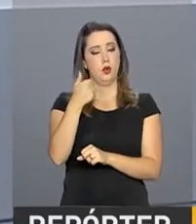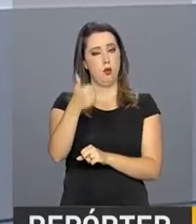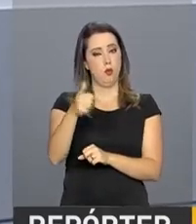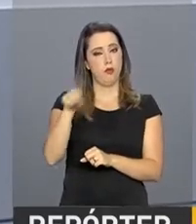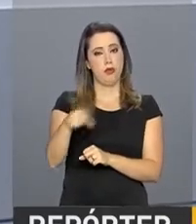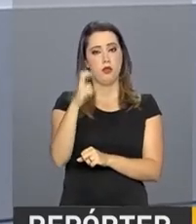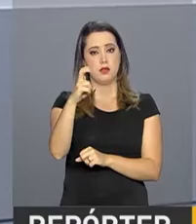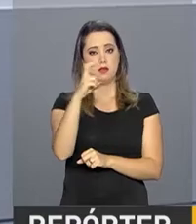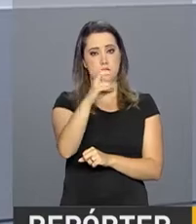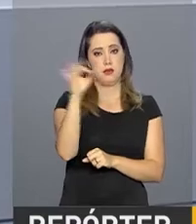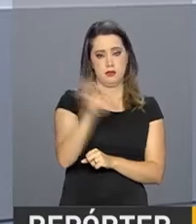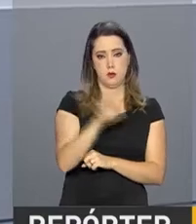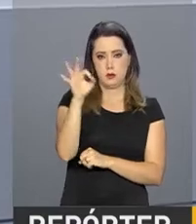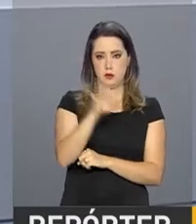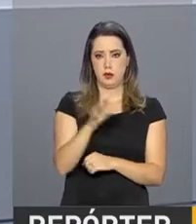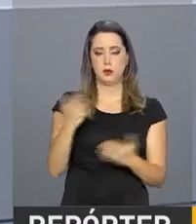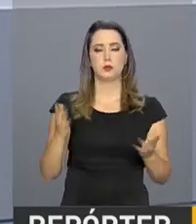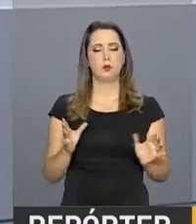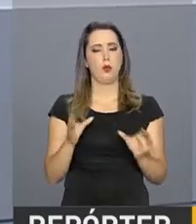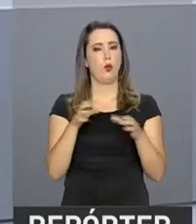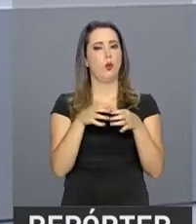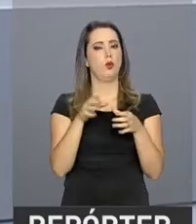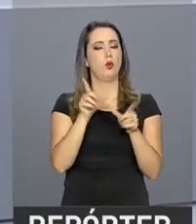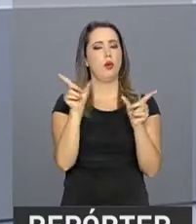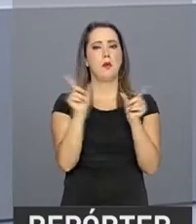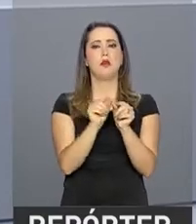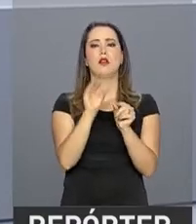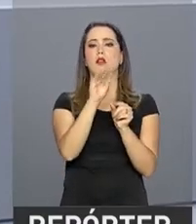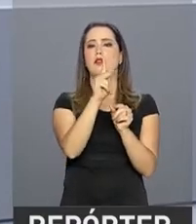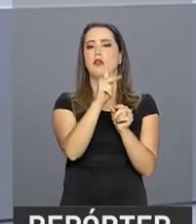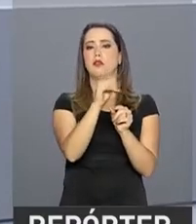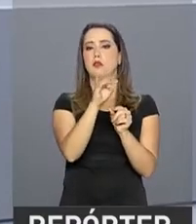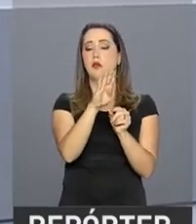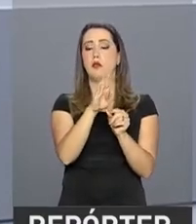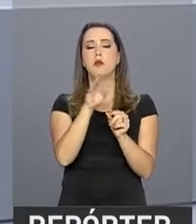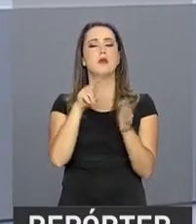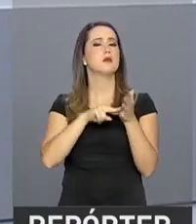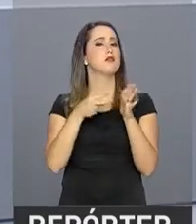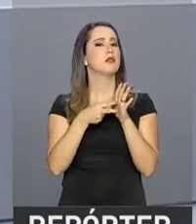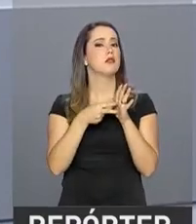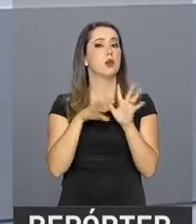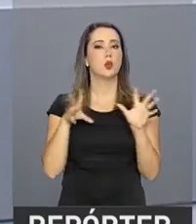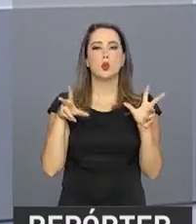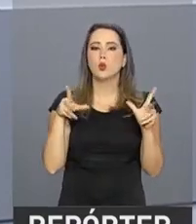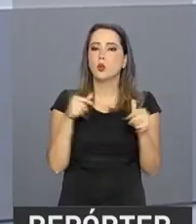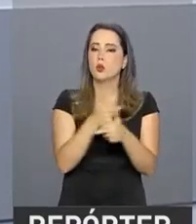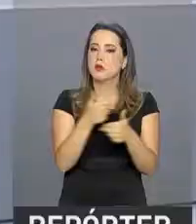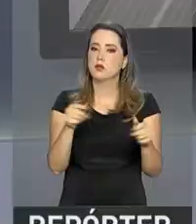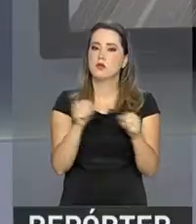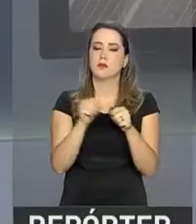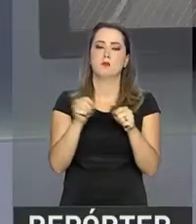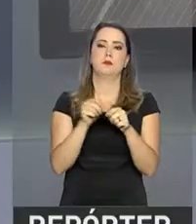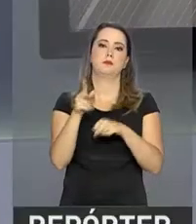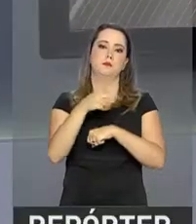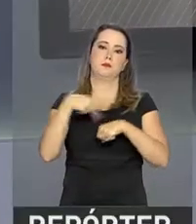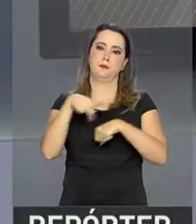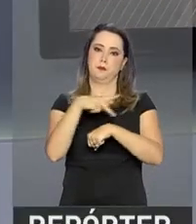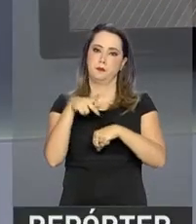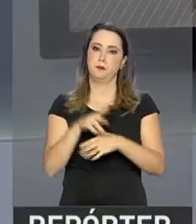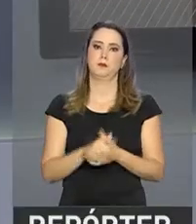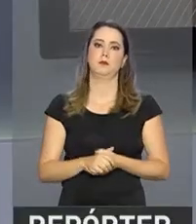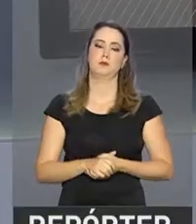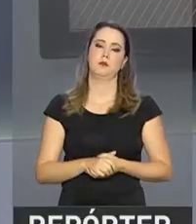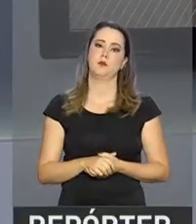o pib o produto interno bruto é a soma de todos os bens e serviços produzidos no país foi